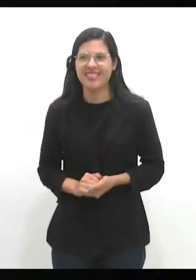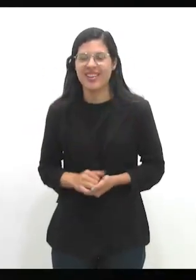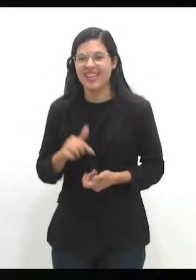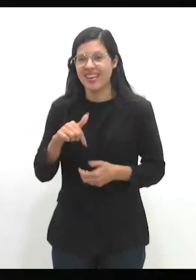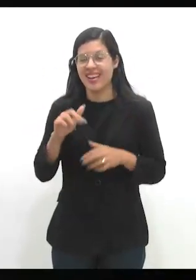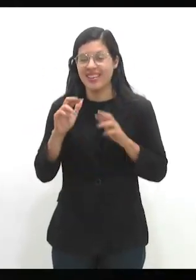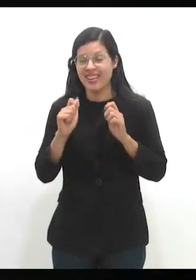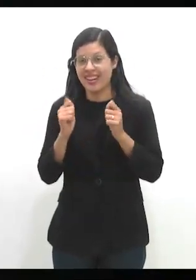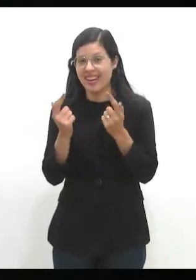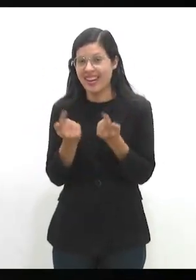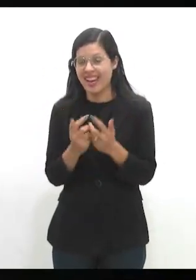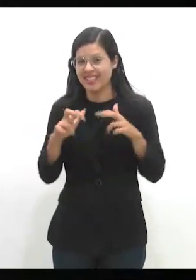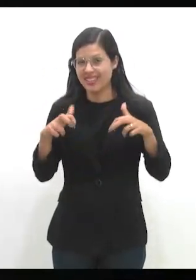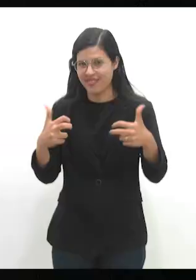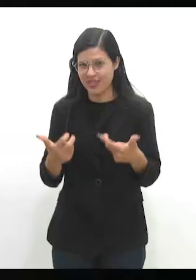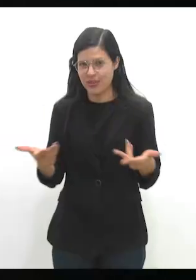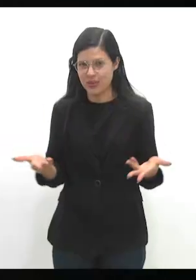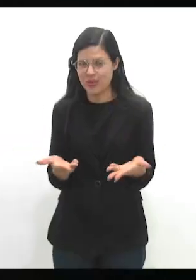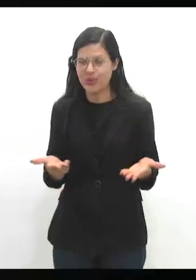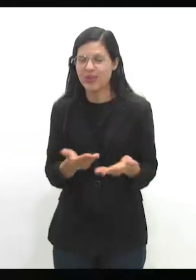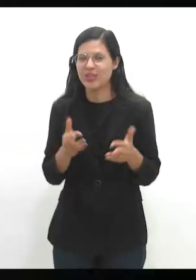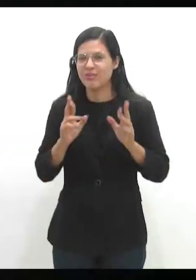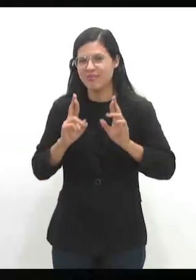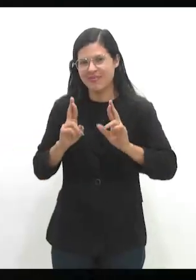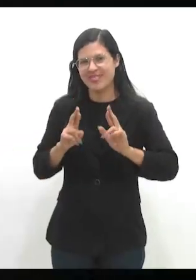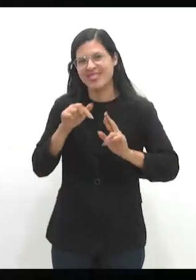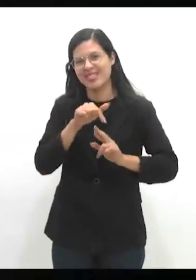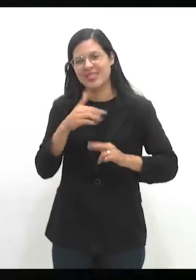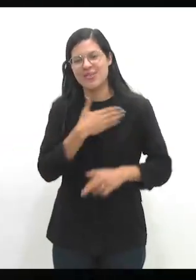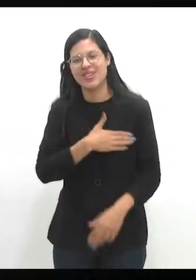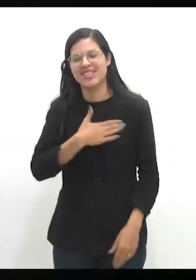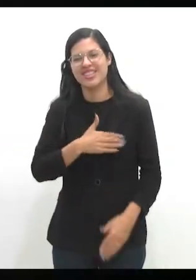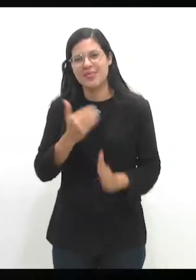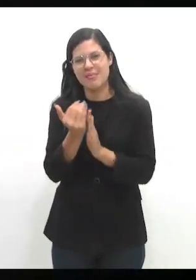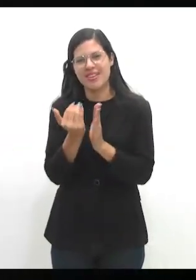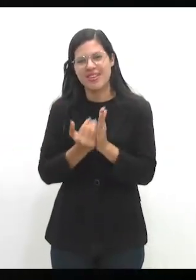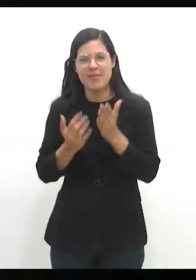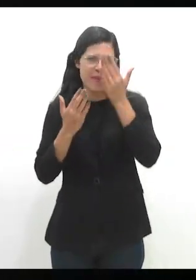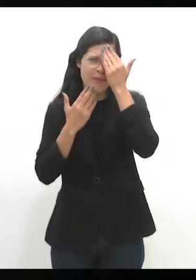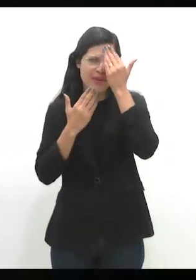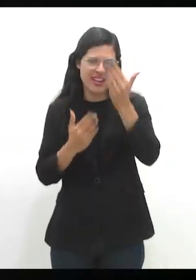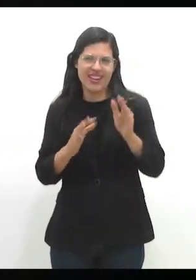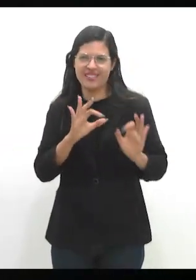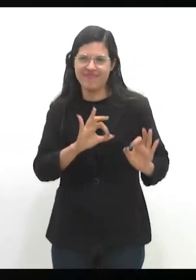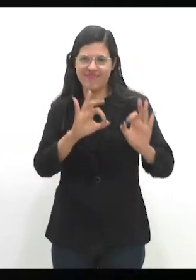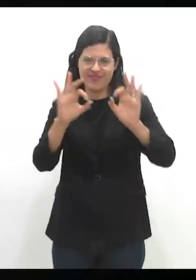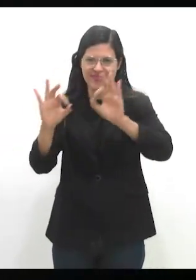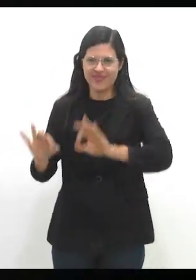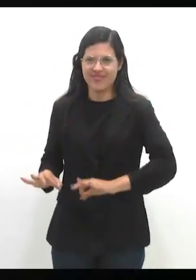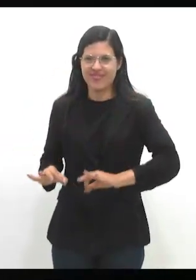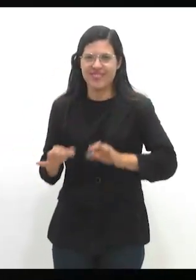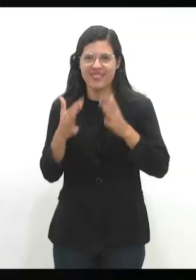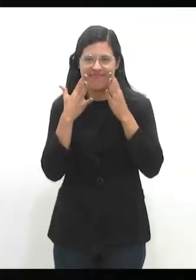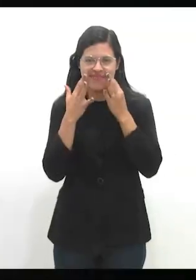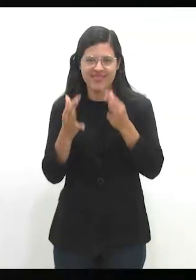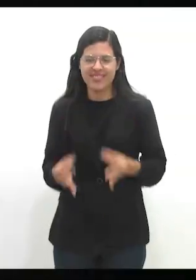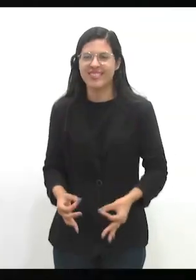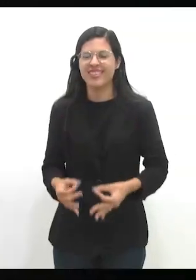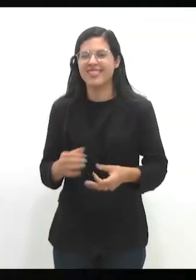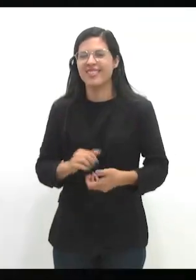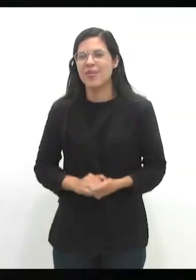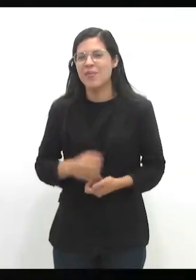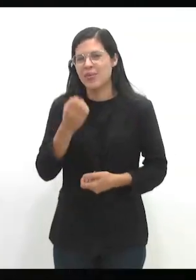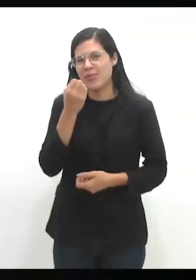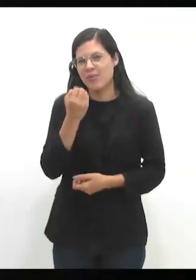obrigada. Ficamos por aqui com a Alerj Revista de hoje, esperando que vocês tenham curtido o nosso programa. Muito obrigado pela sua audiência e pela